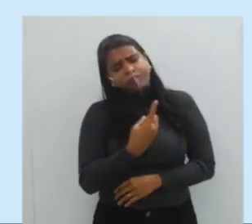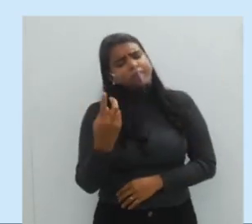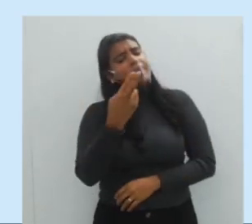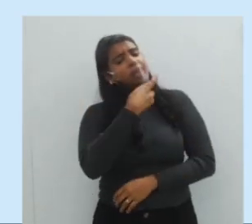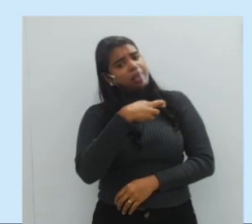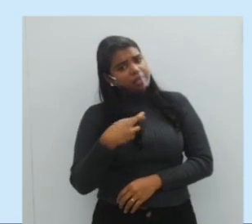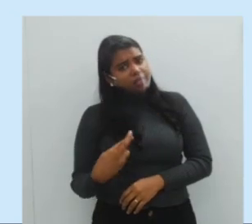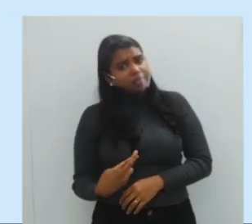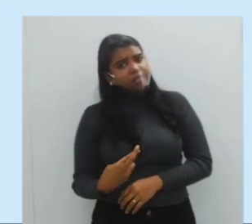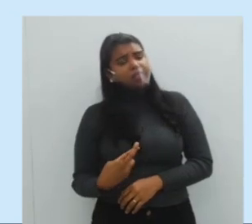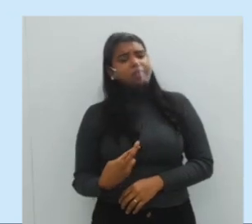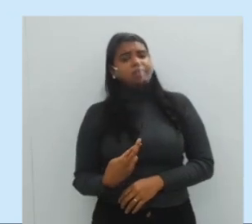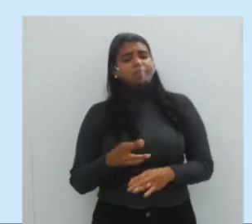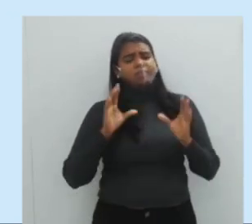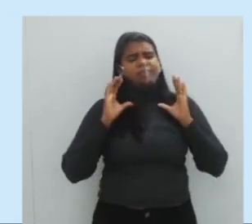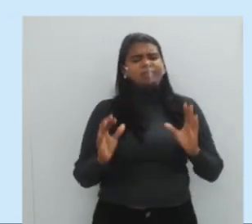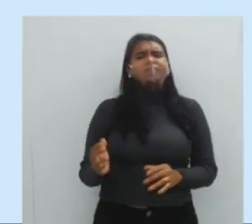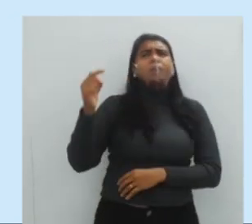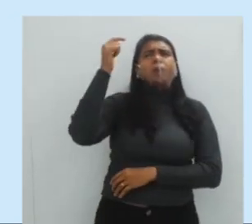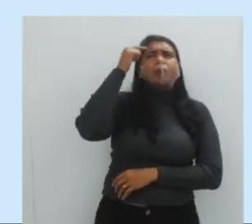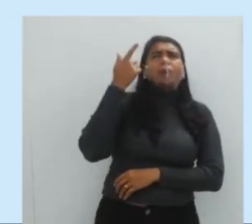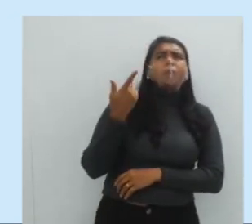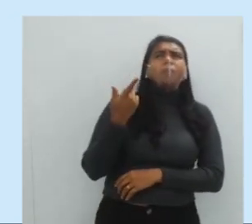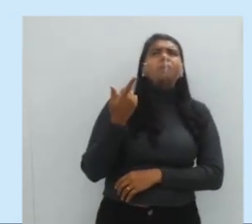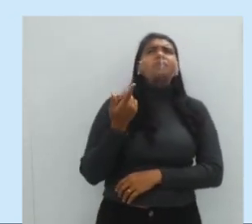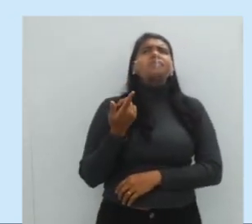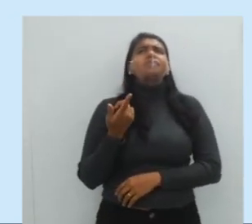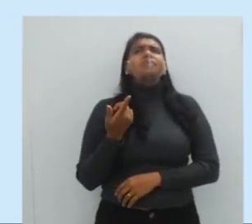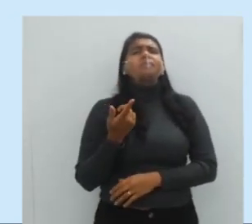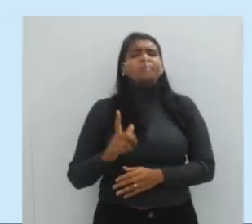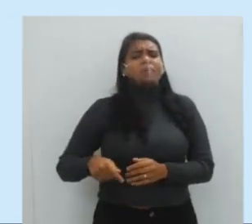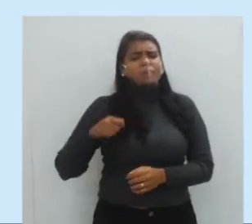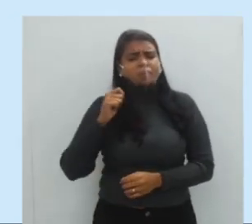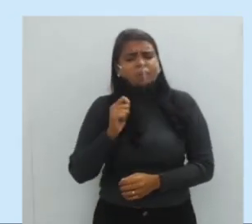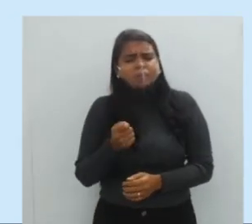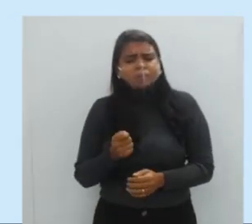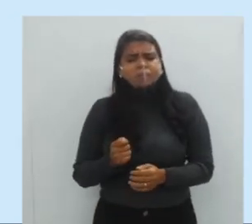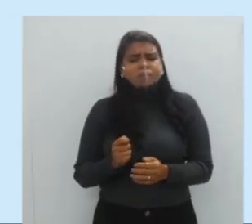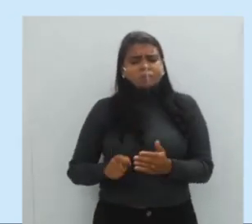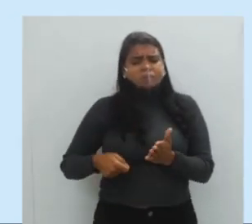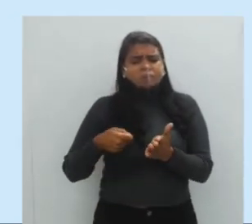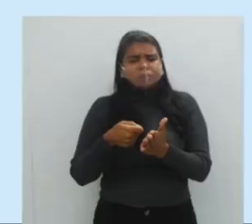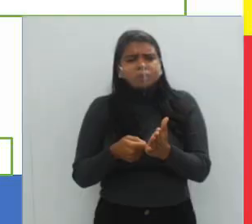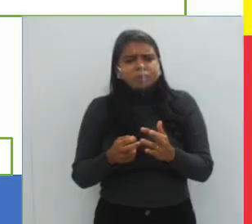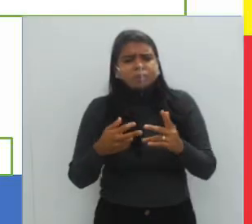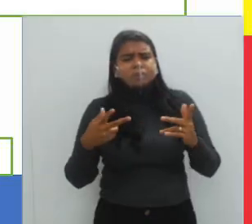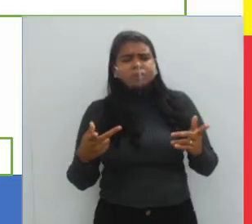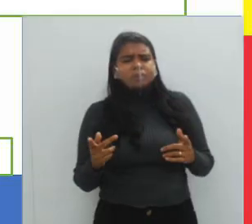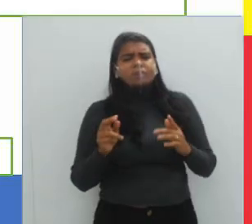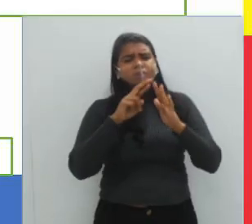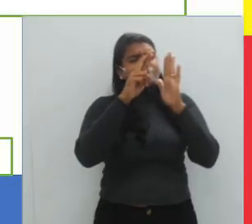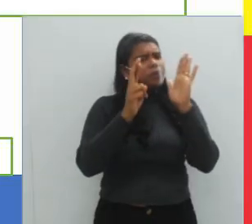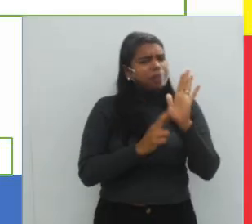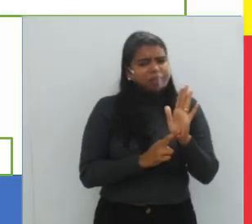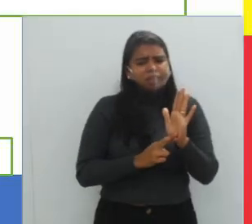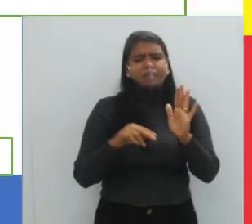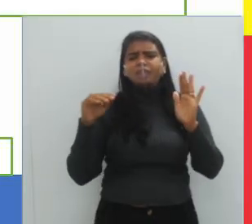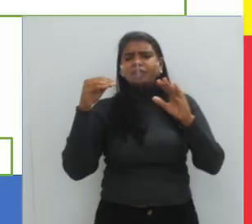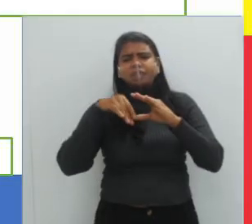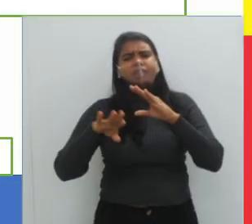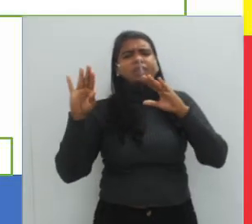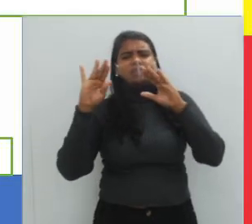para cada religião, para cada pensamento, para cada doutrina. E nós temos aí na tela a representação